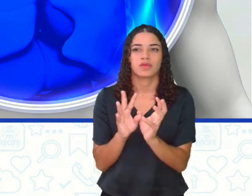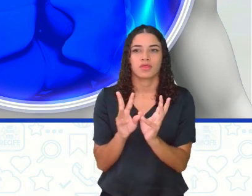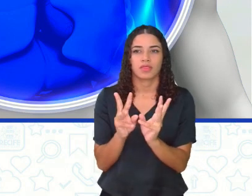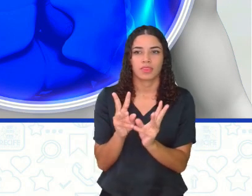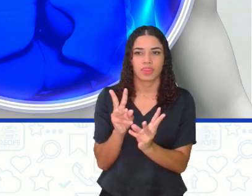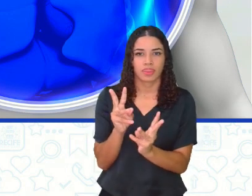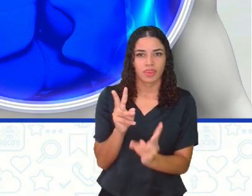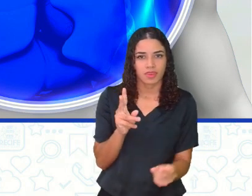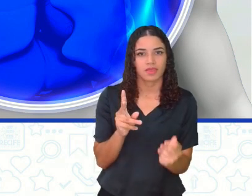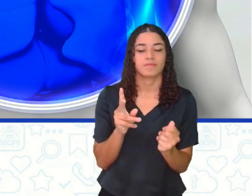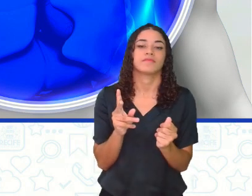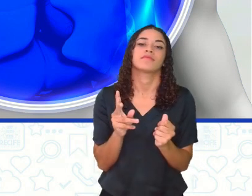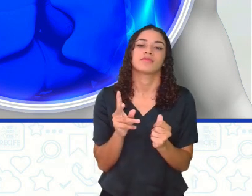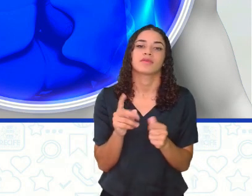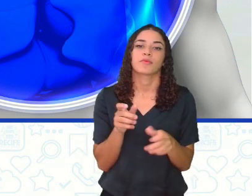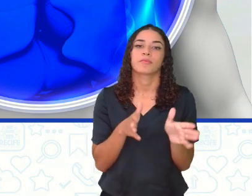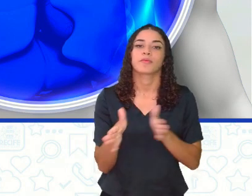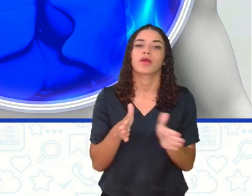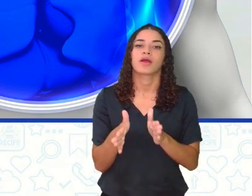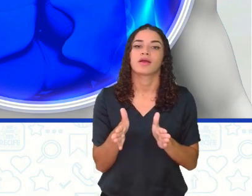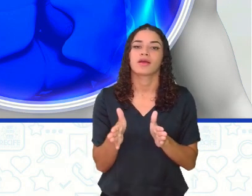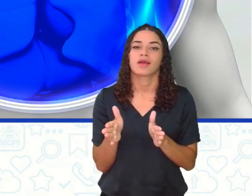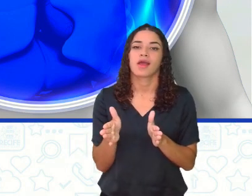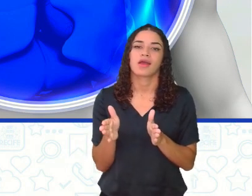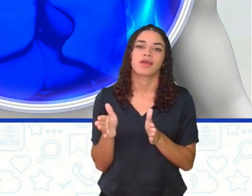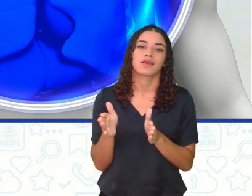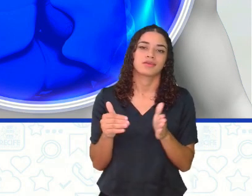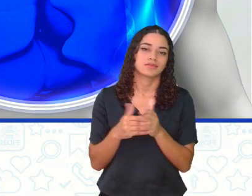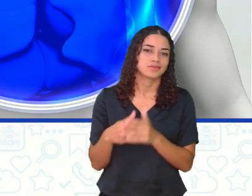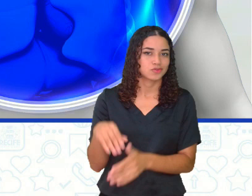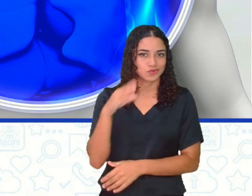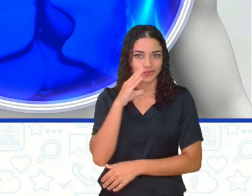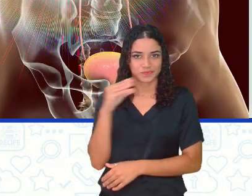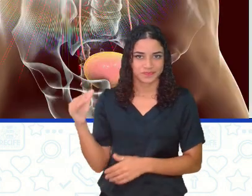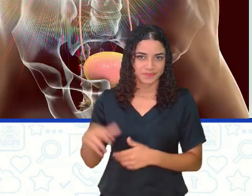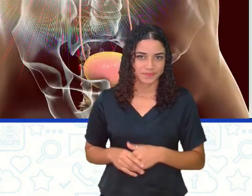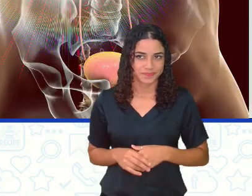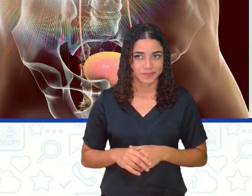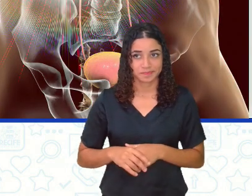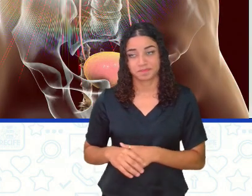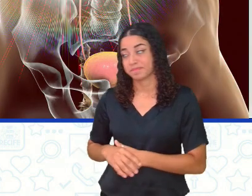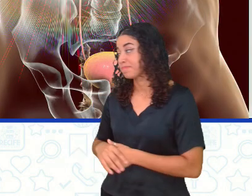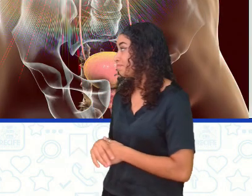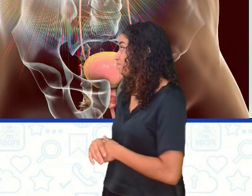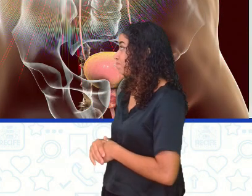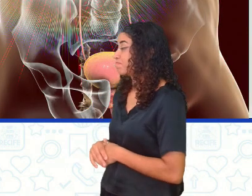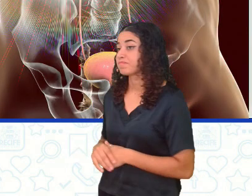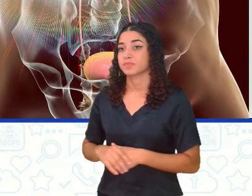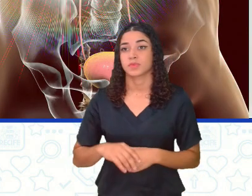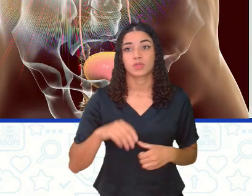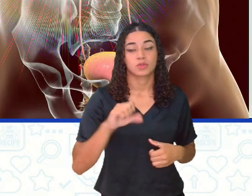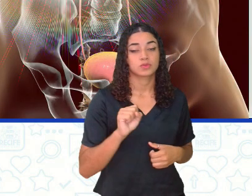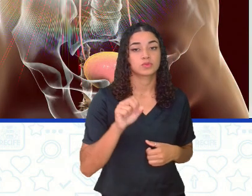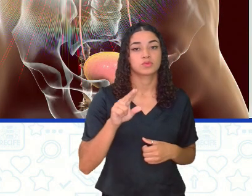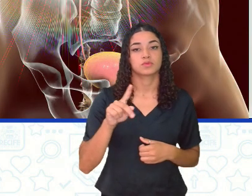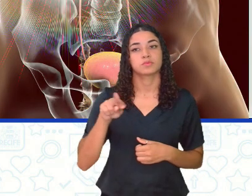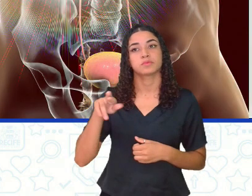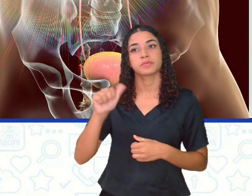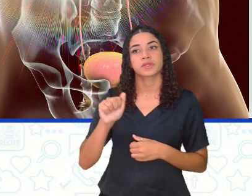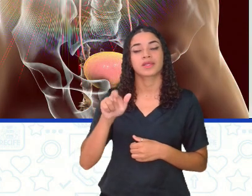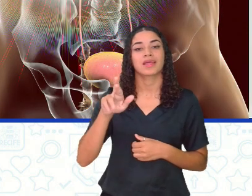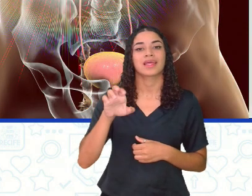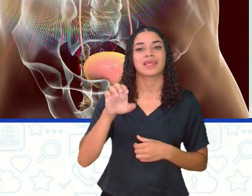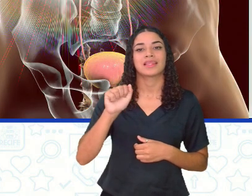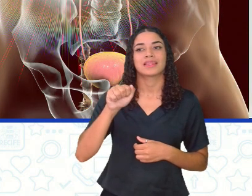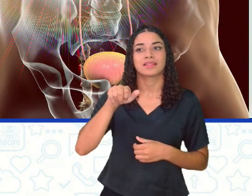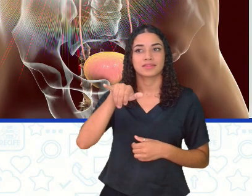mais acentuado no momento aí que chega na adolescência. O que é que nós temos ainda? As suprarrenais. Essa aí